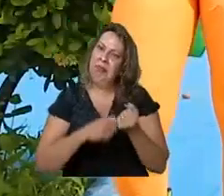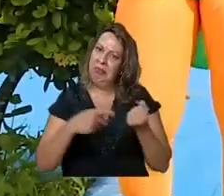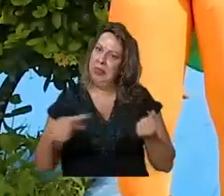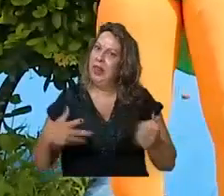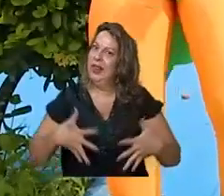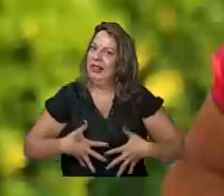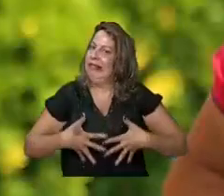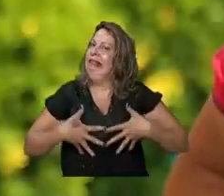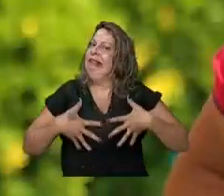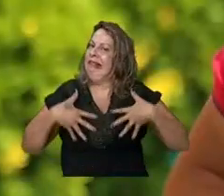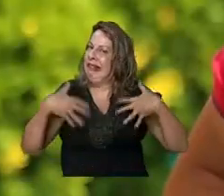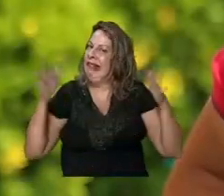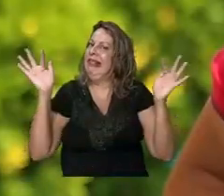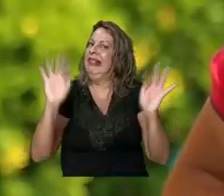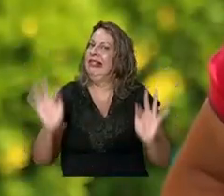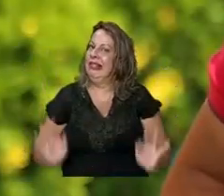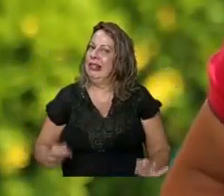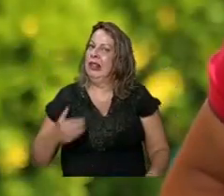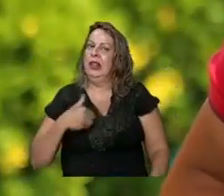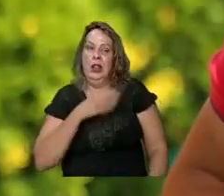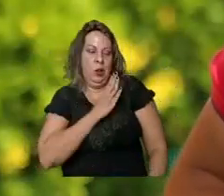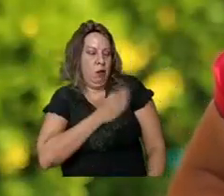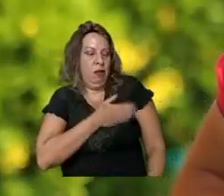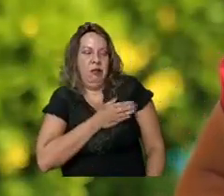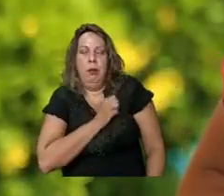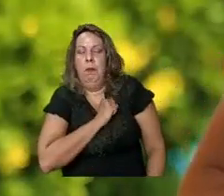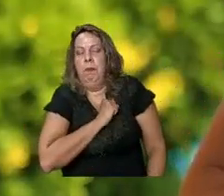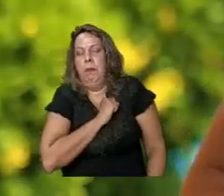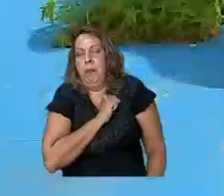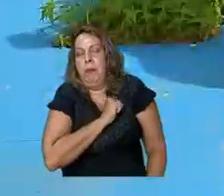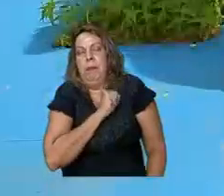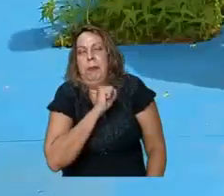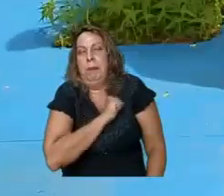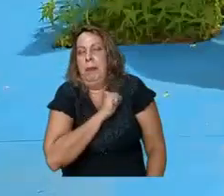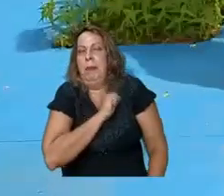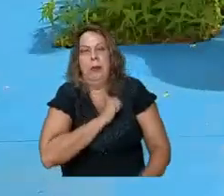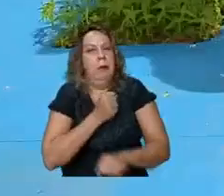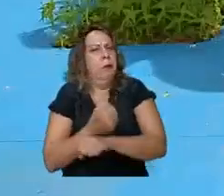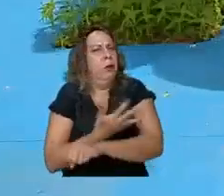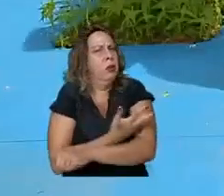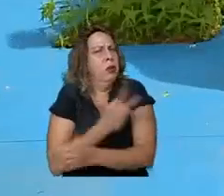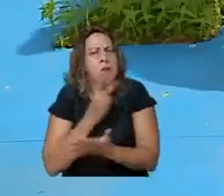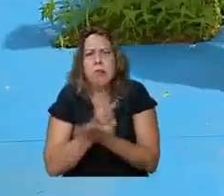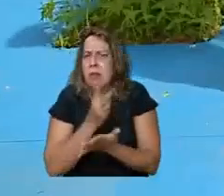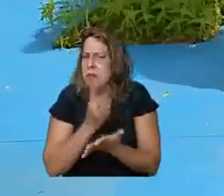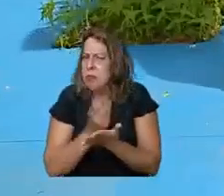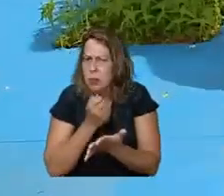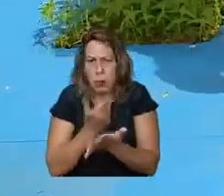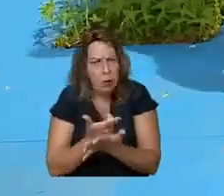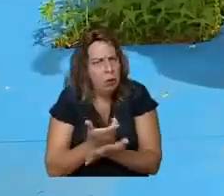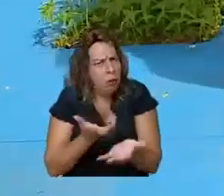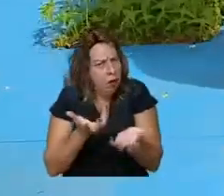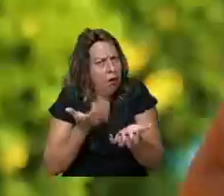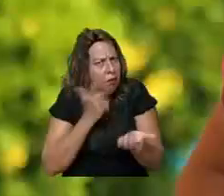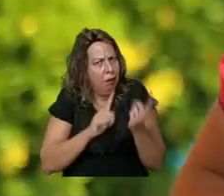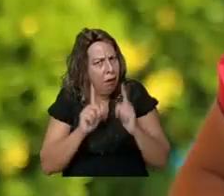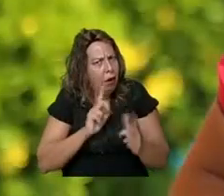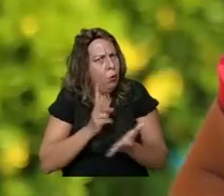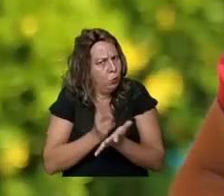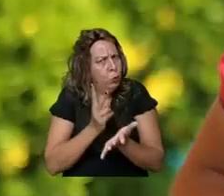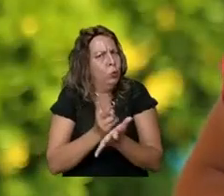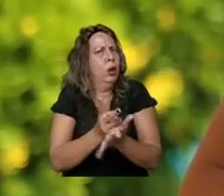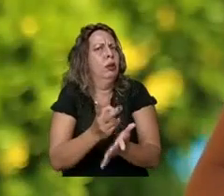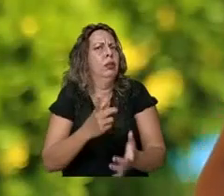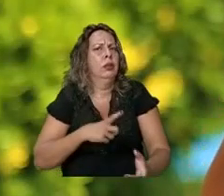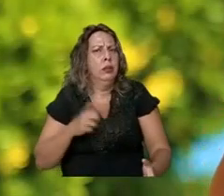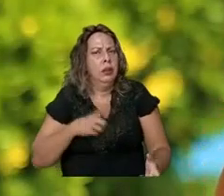muito satisfeito mesmo. Meu coração está batendo forte, muita emoção. Sempre comprei e vou continuar comprando, porque eu quero ganhar outro prêmio de novo. A mensagem